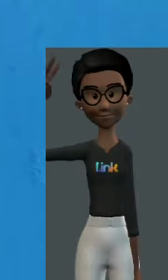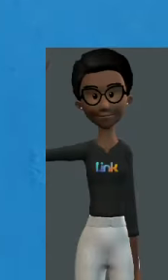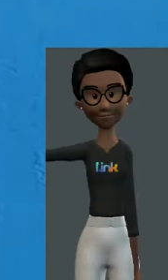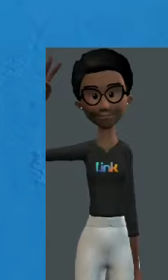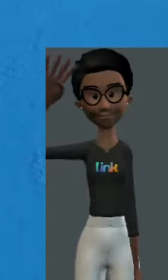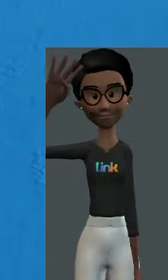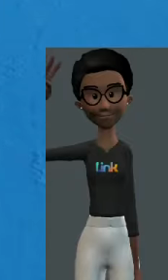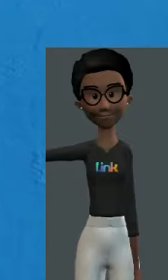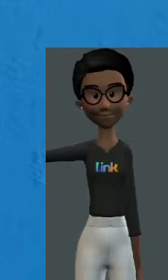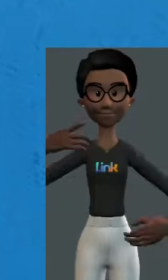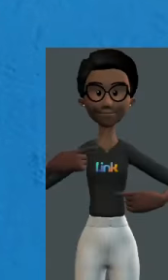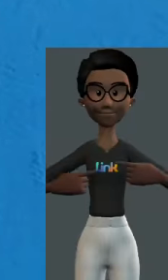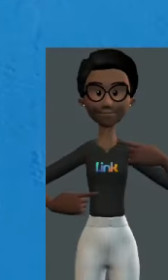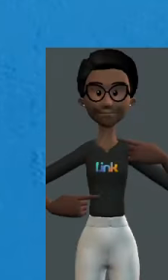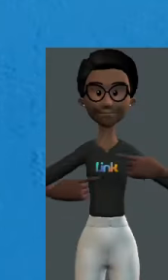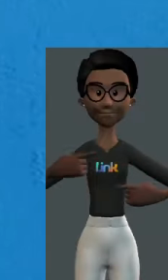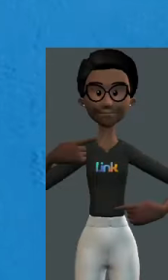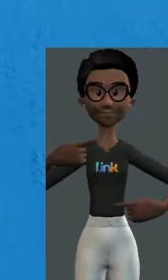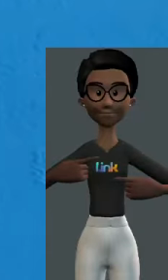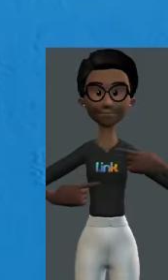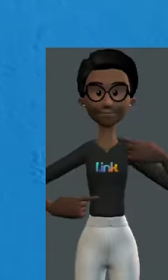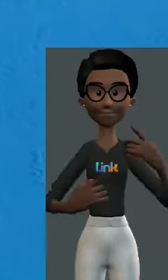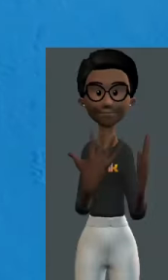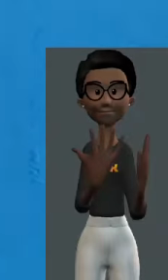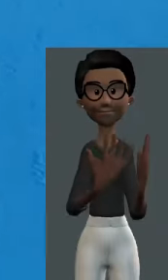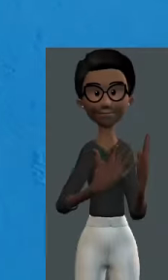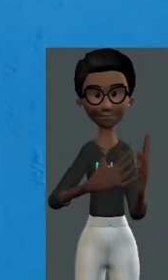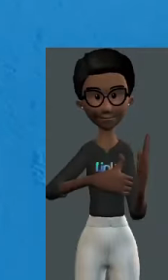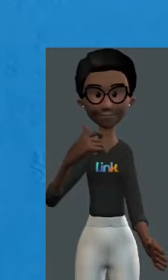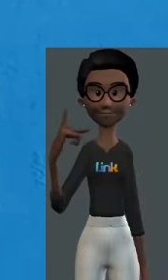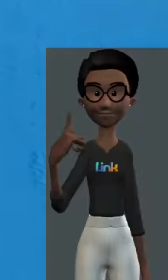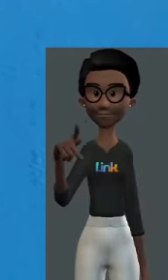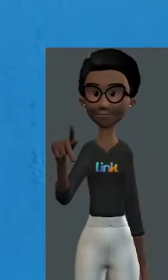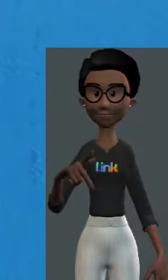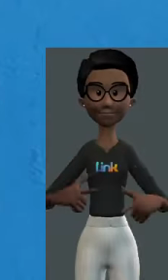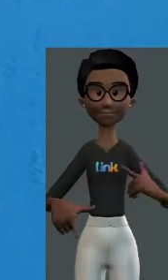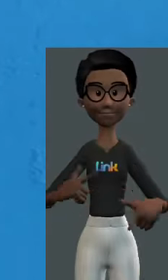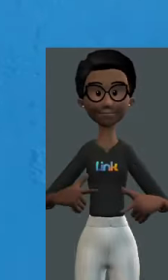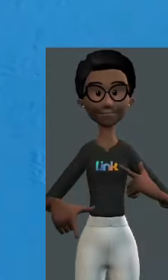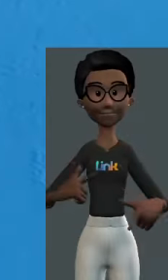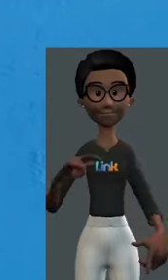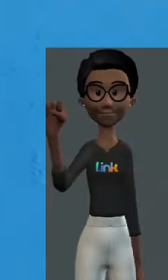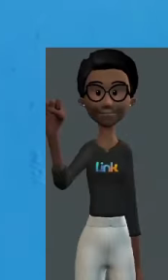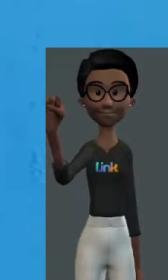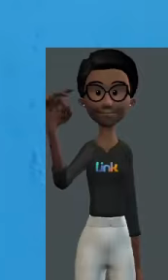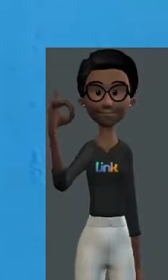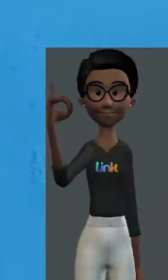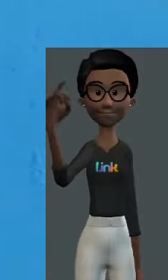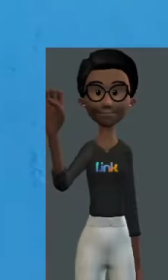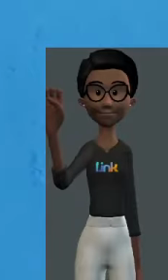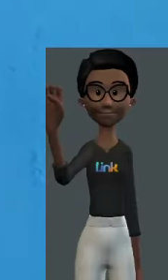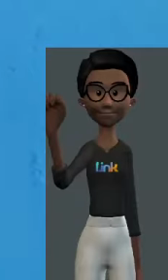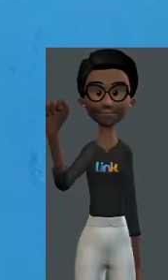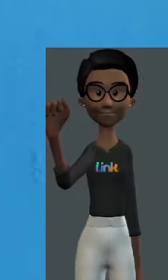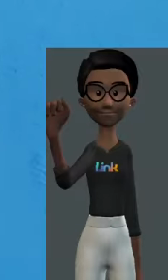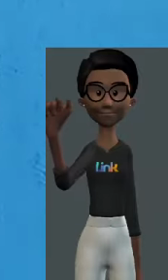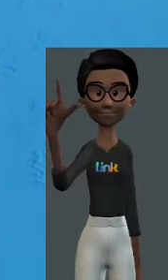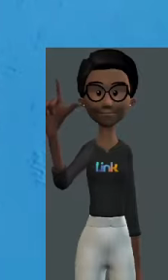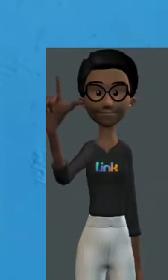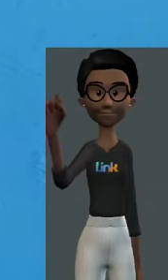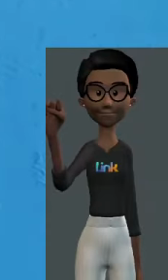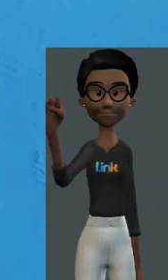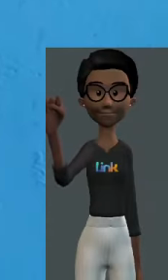material. Todas as coisas que existem no mundo sensível são cópias imperfeitas do mundo das